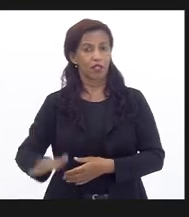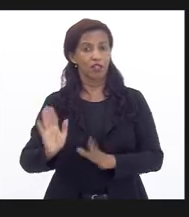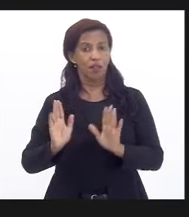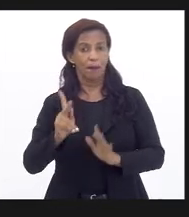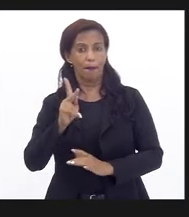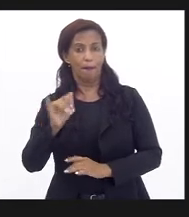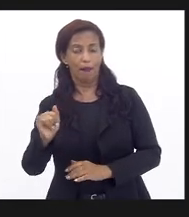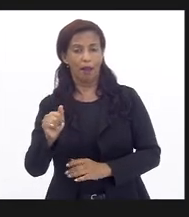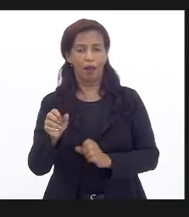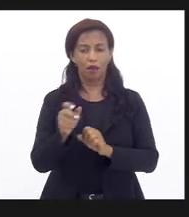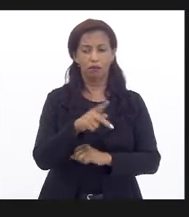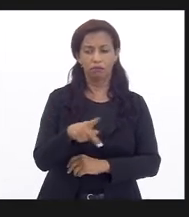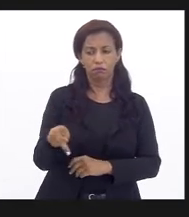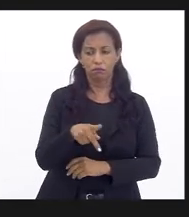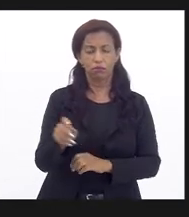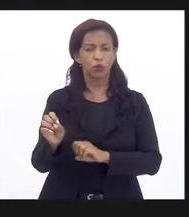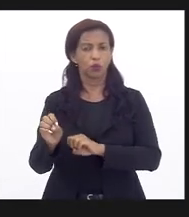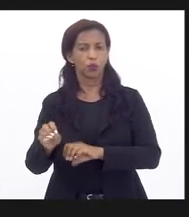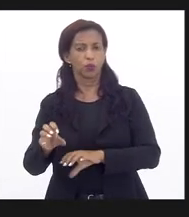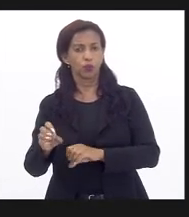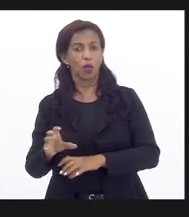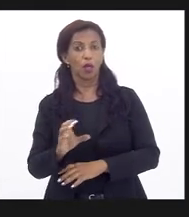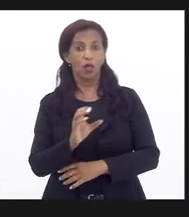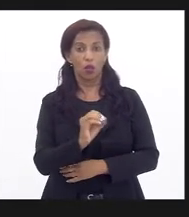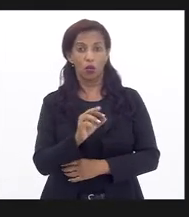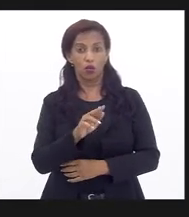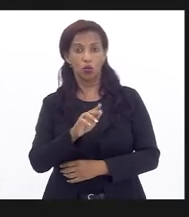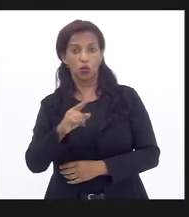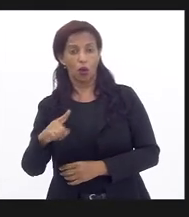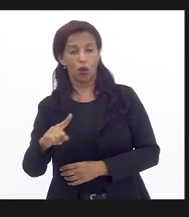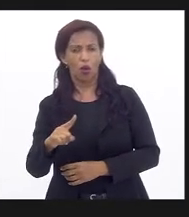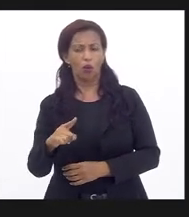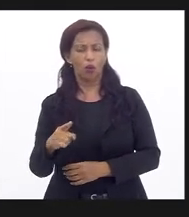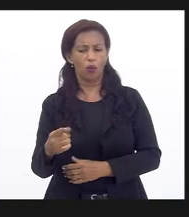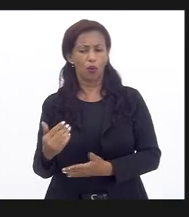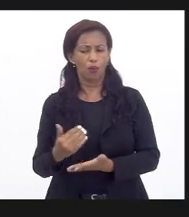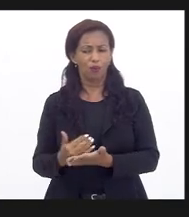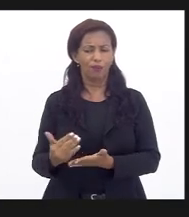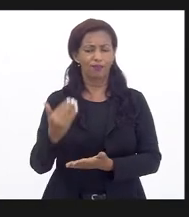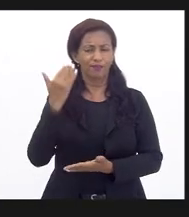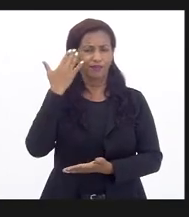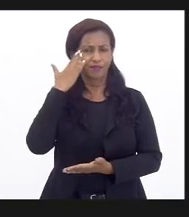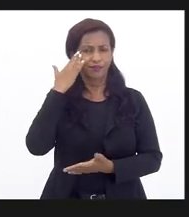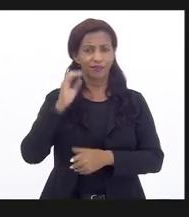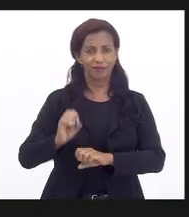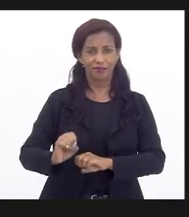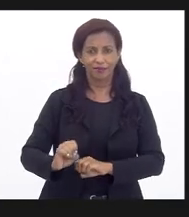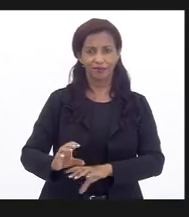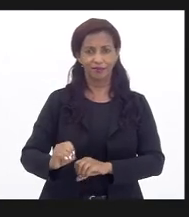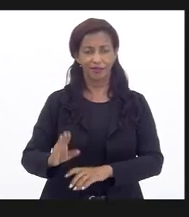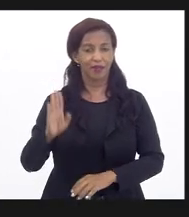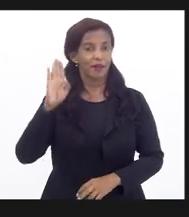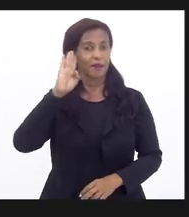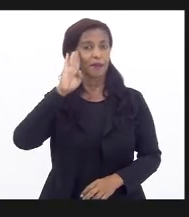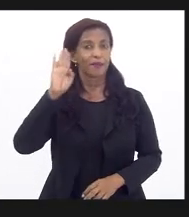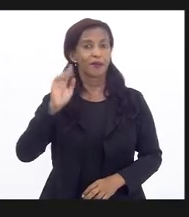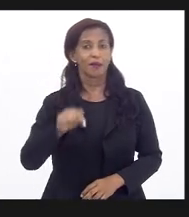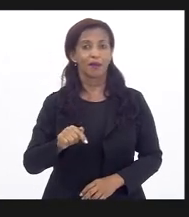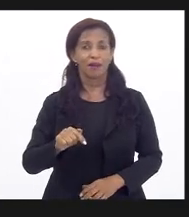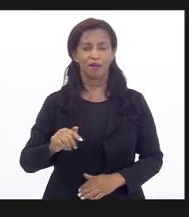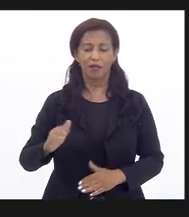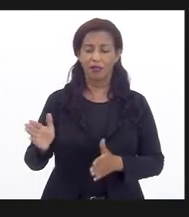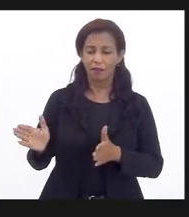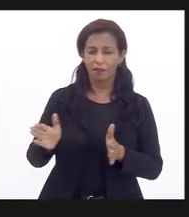órgãos governamentais e não governamentais começam a entender que a educação, principalmente nesta etapa